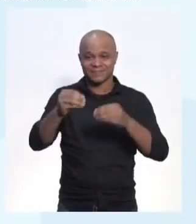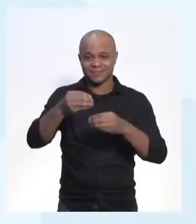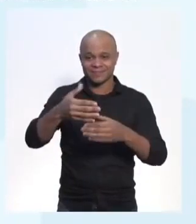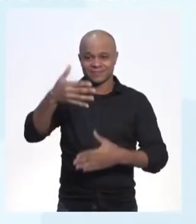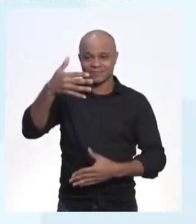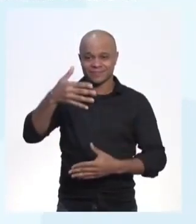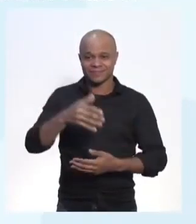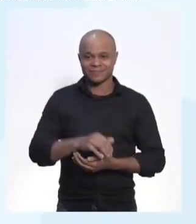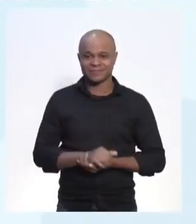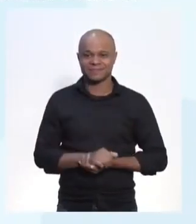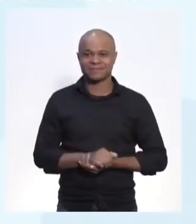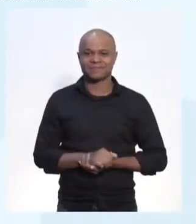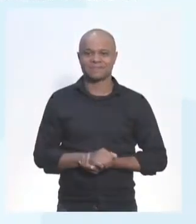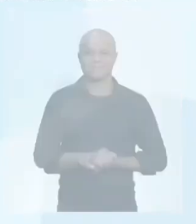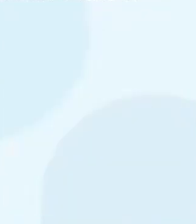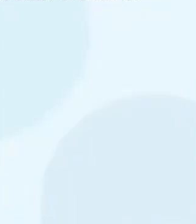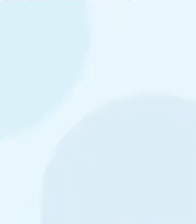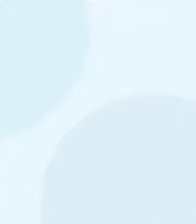Boa sorte.